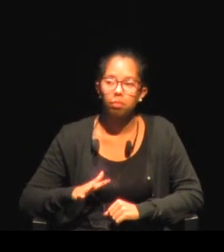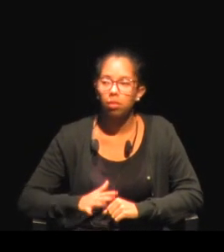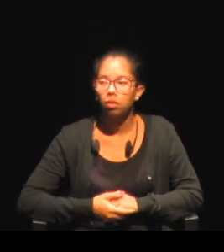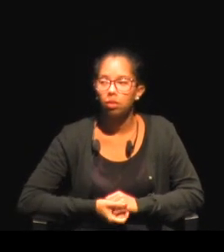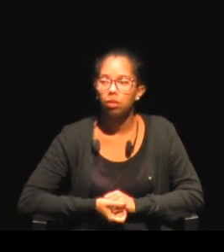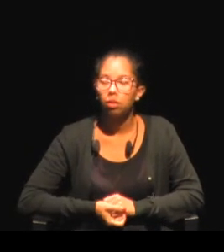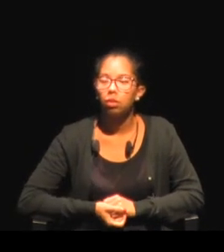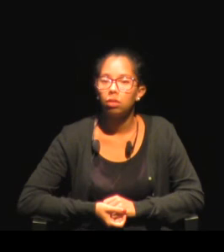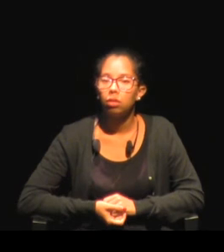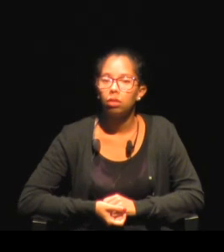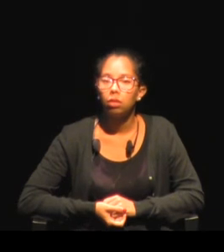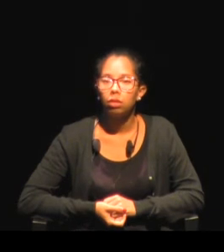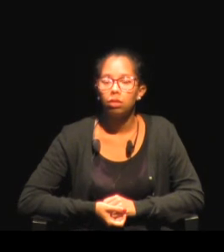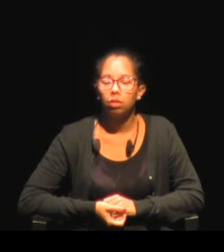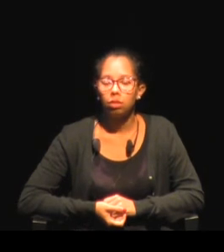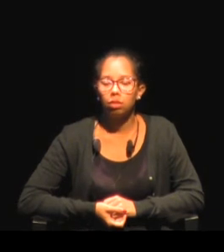O IPHAN